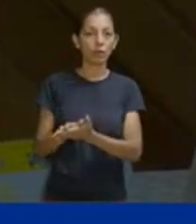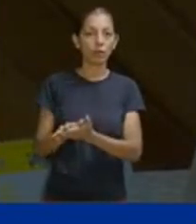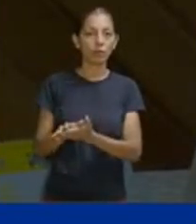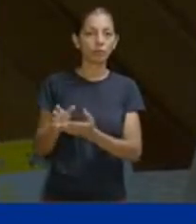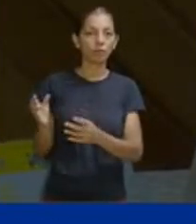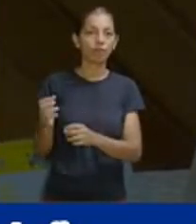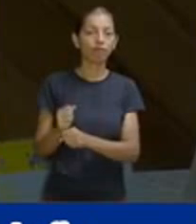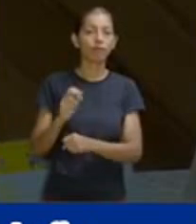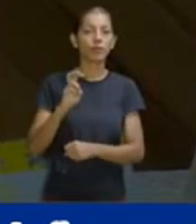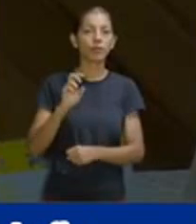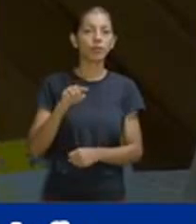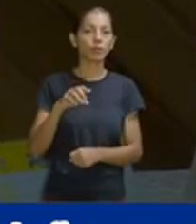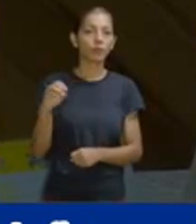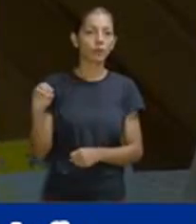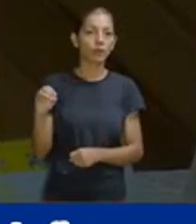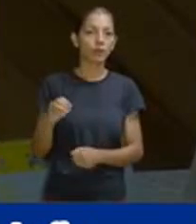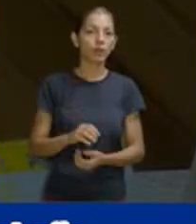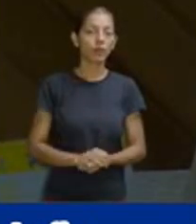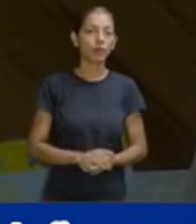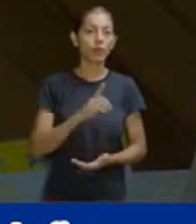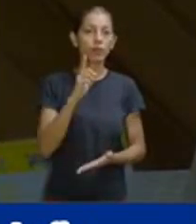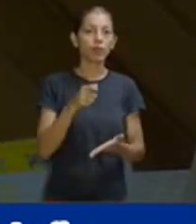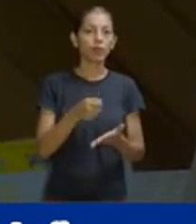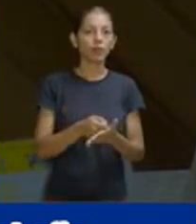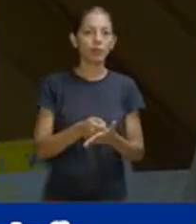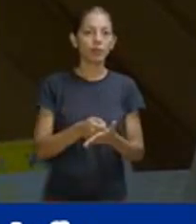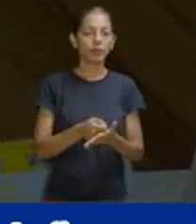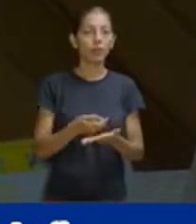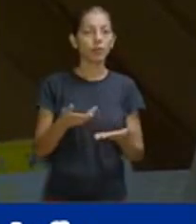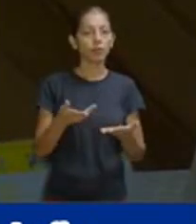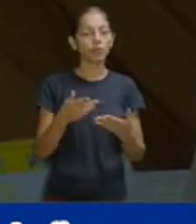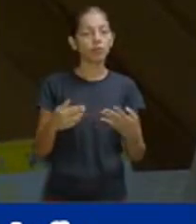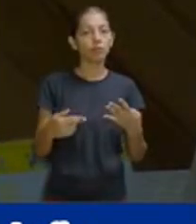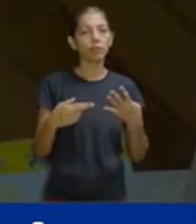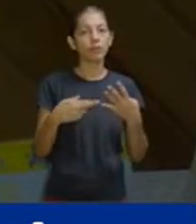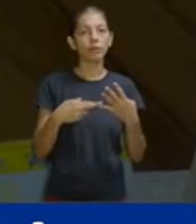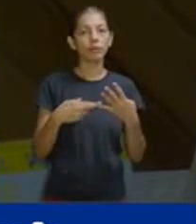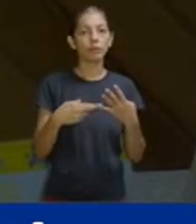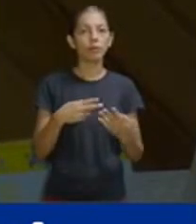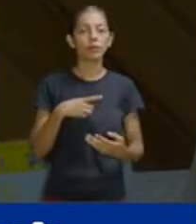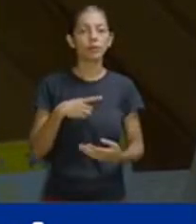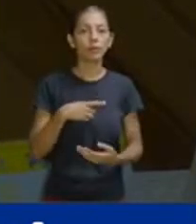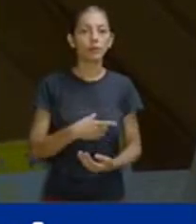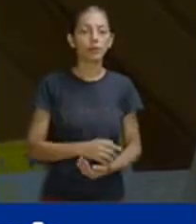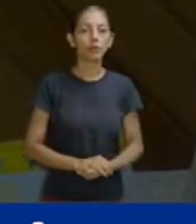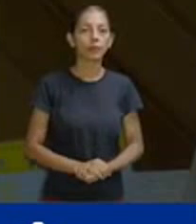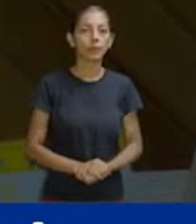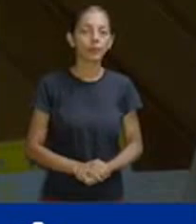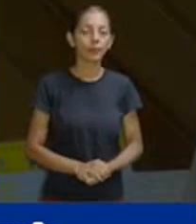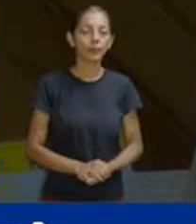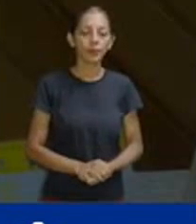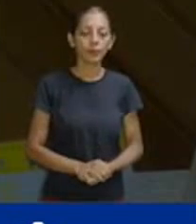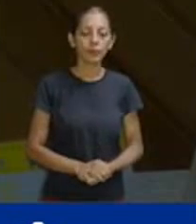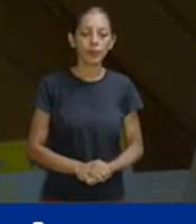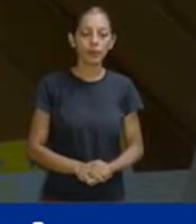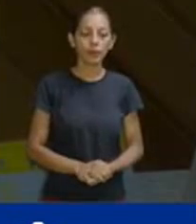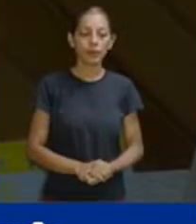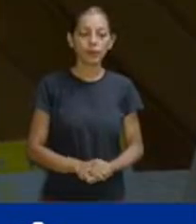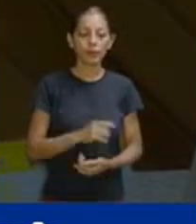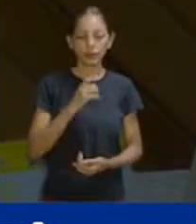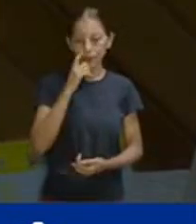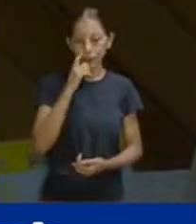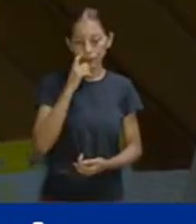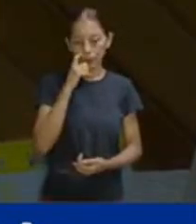R$5.000. A decisão recorrida vislumbrou irregularidade na veiculação de peça publicitária divulgada em